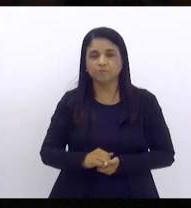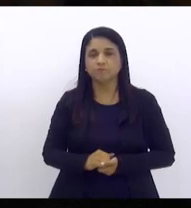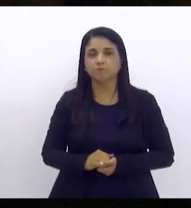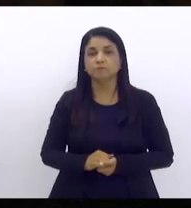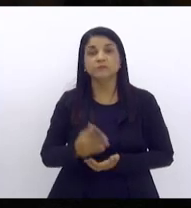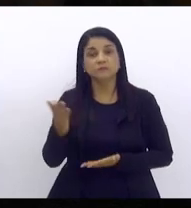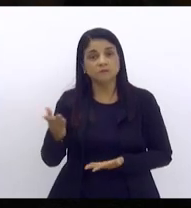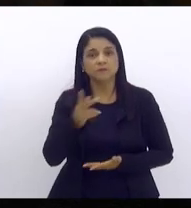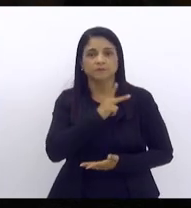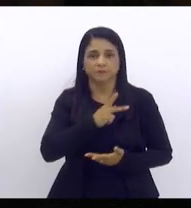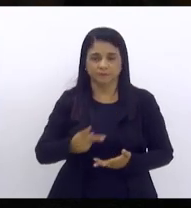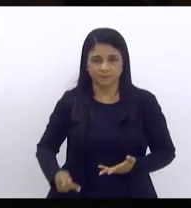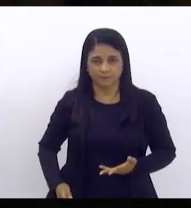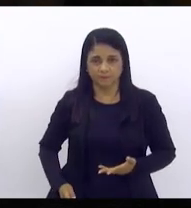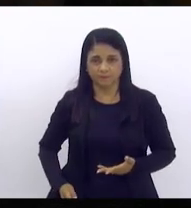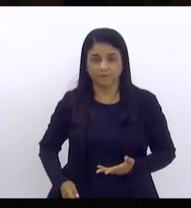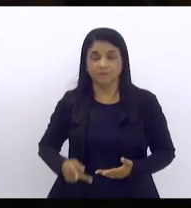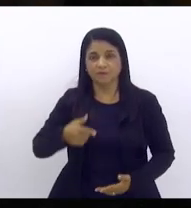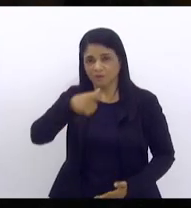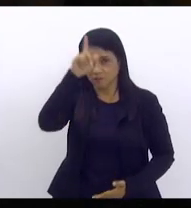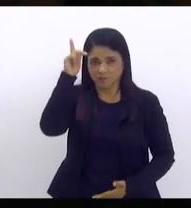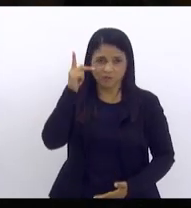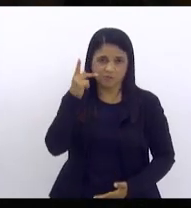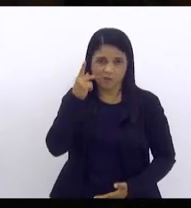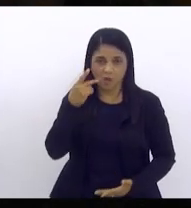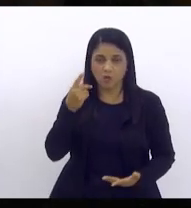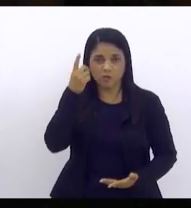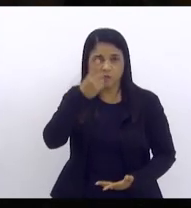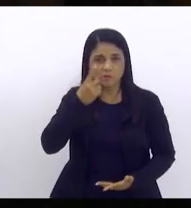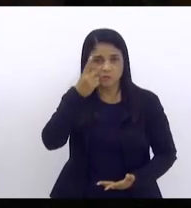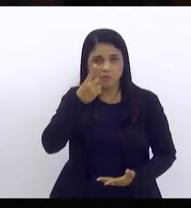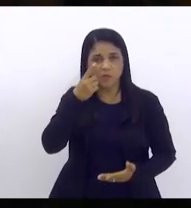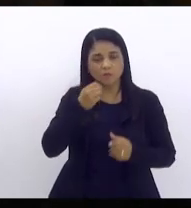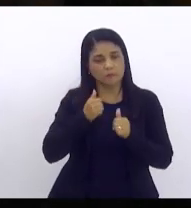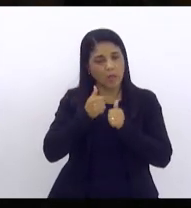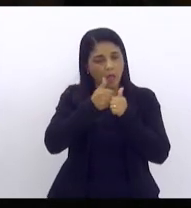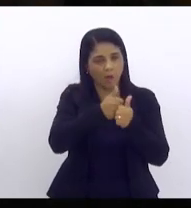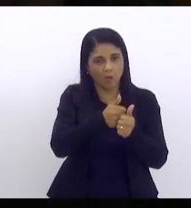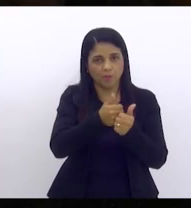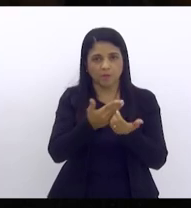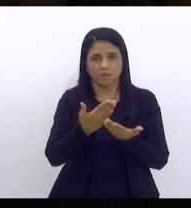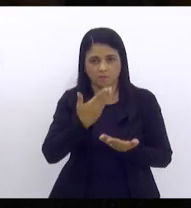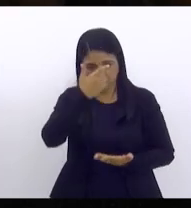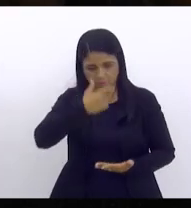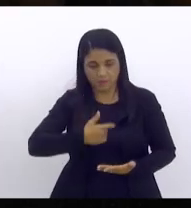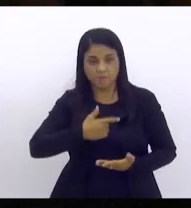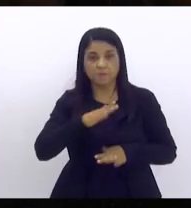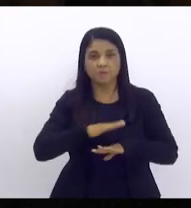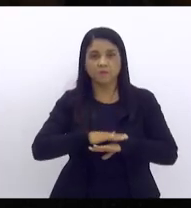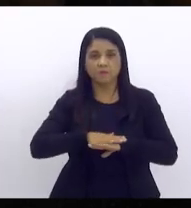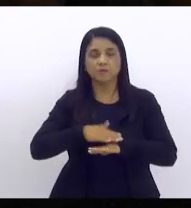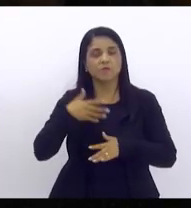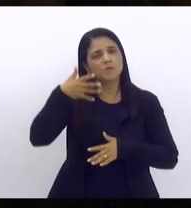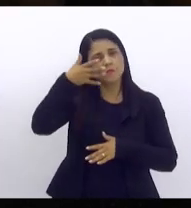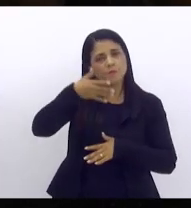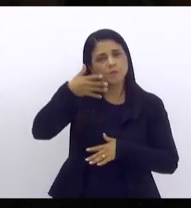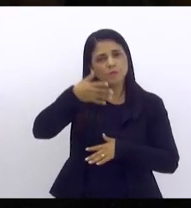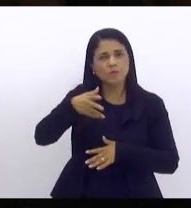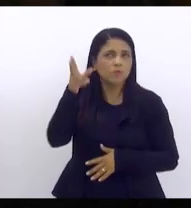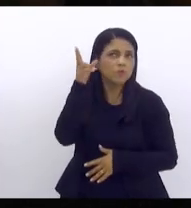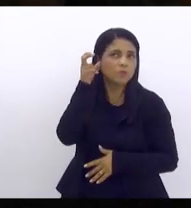Presidente, presidente Luiz Paulo, os deputados que aqui me acompanham, eu vi aqui a fala atentamente dos